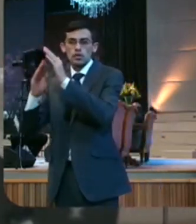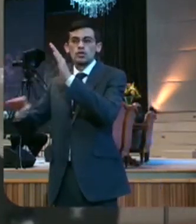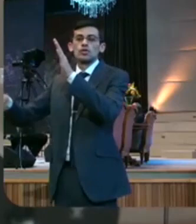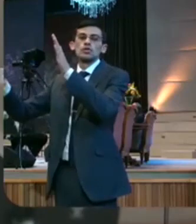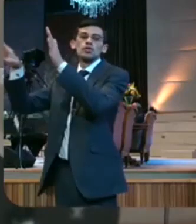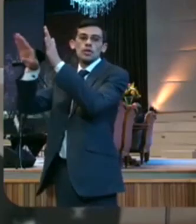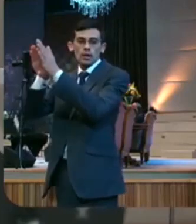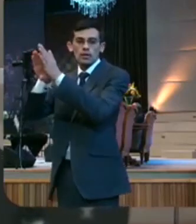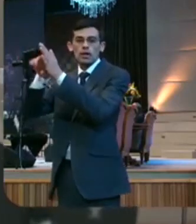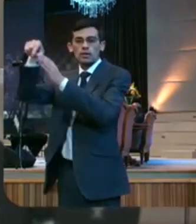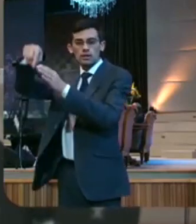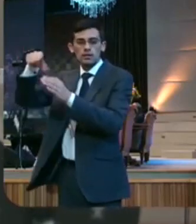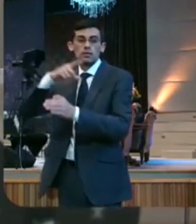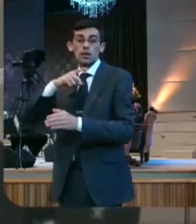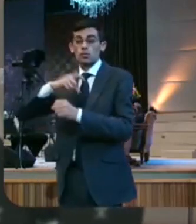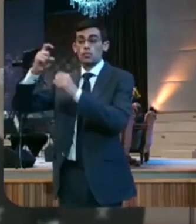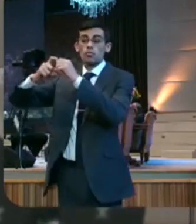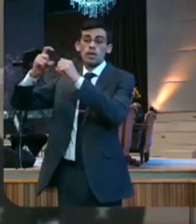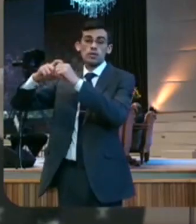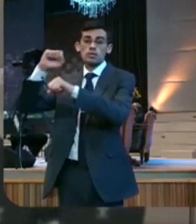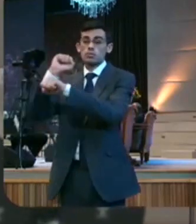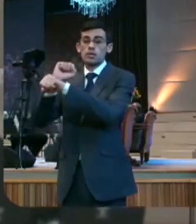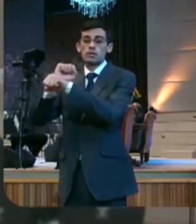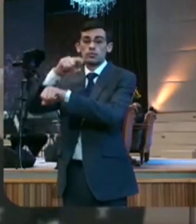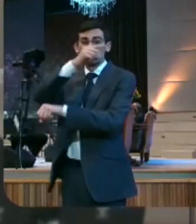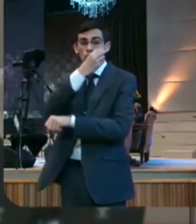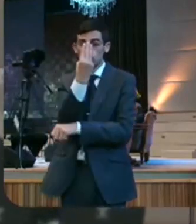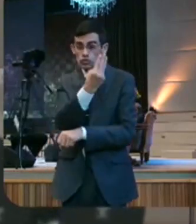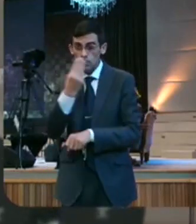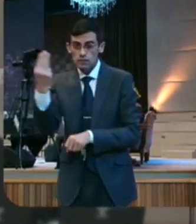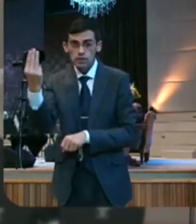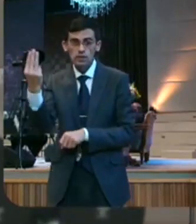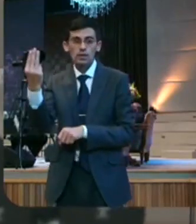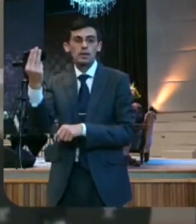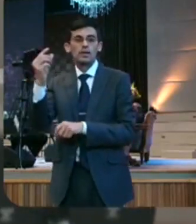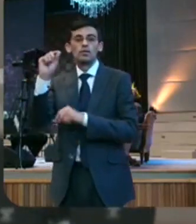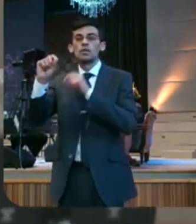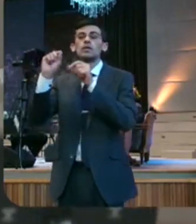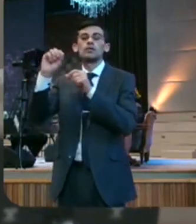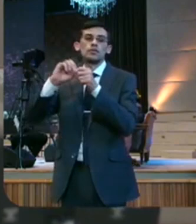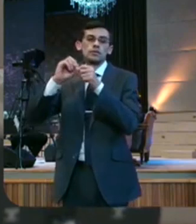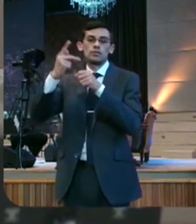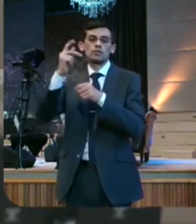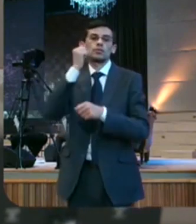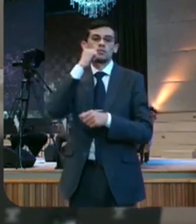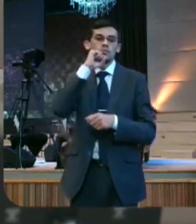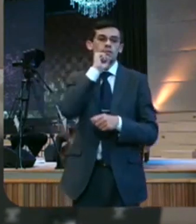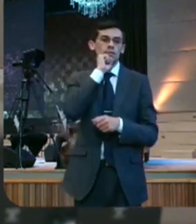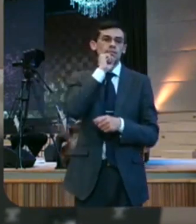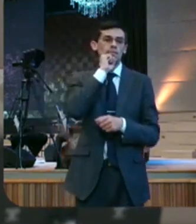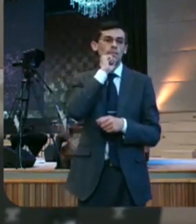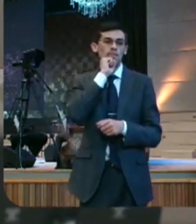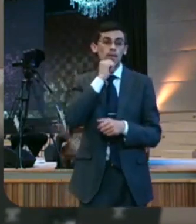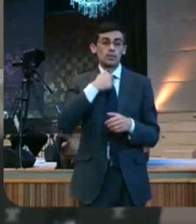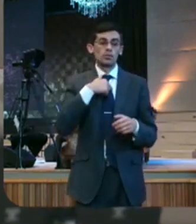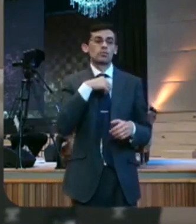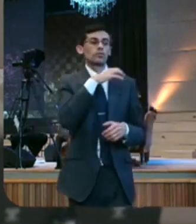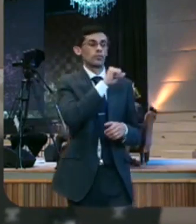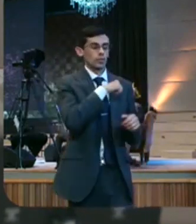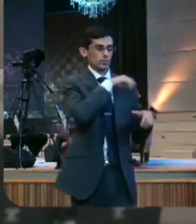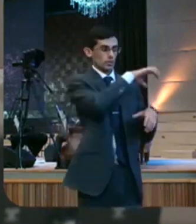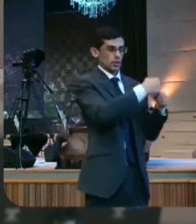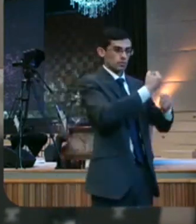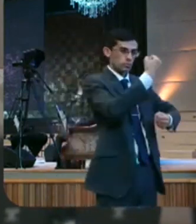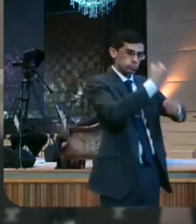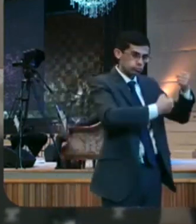vai ter um médico esperando você aqui na minha casa, e nós vamos ver o que nós vamos fazer com a sua mãe. Bom, eu saí, peguei